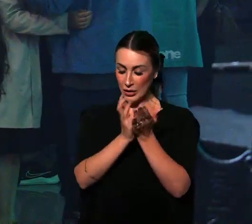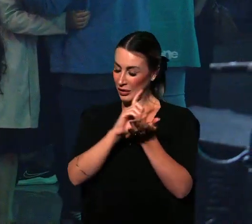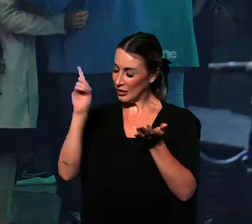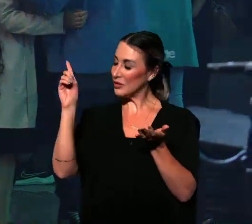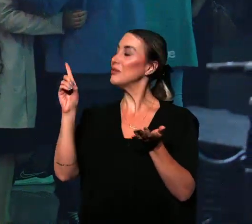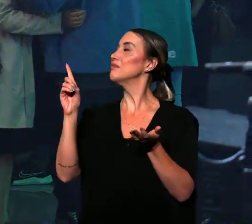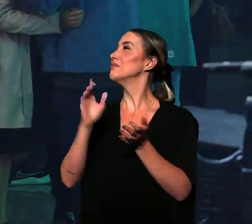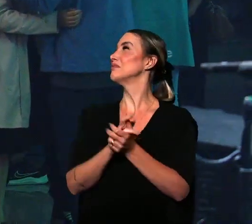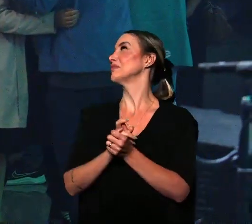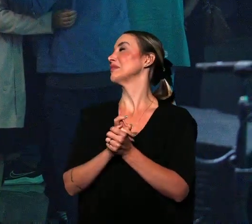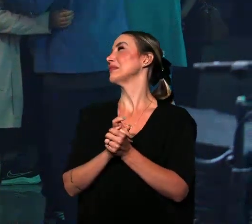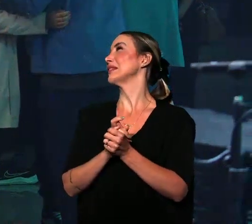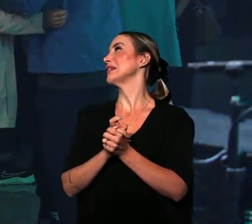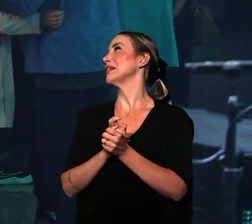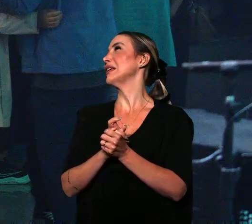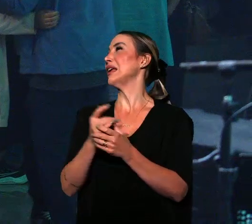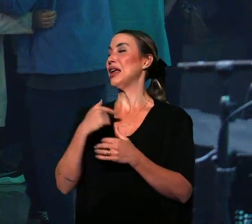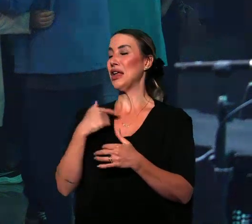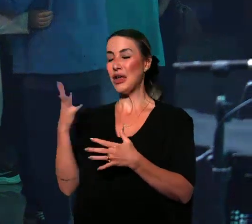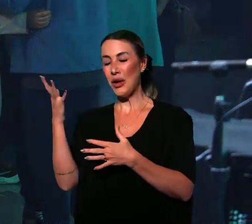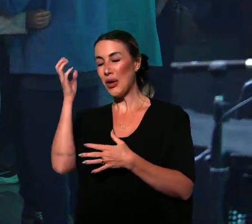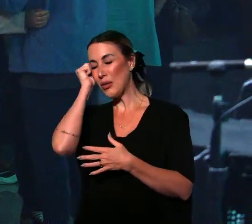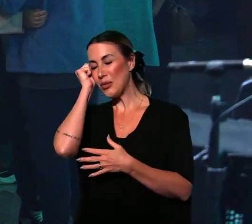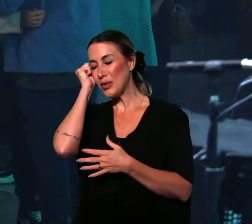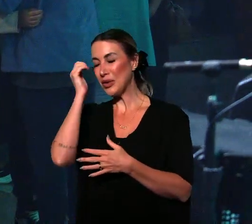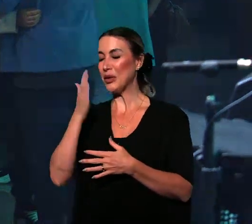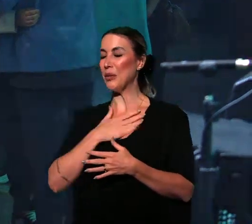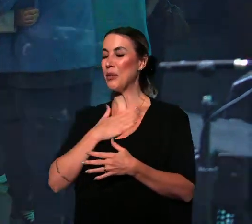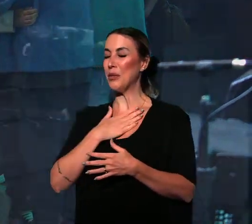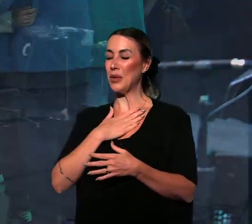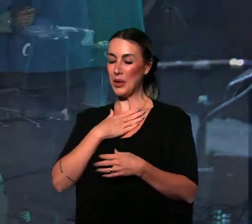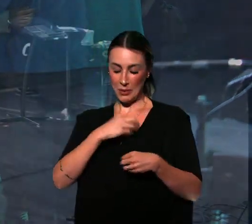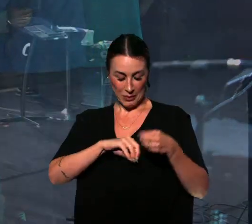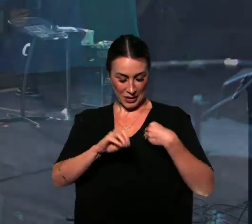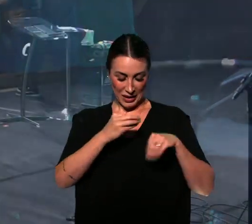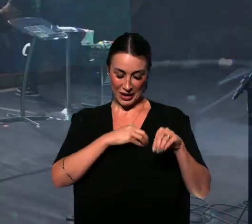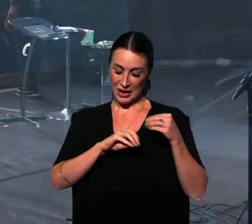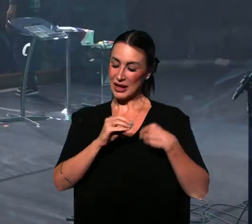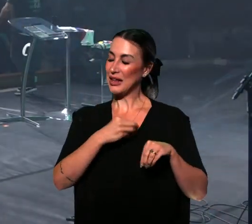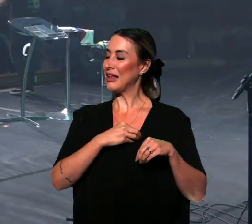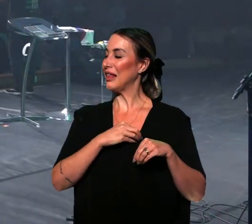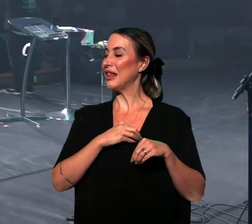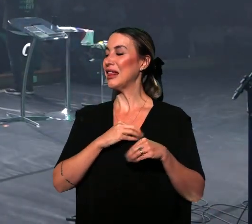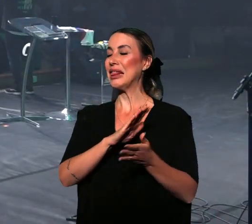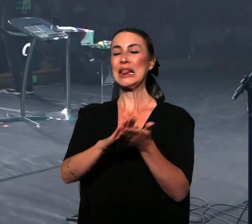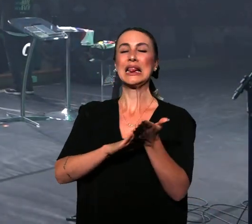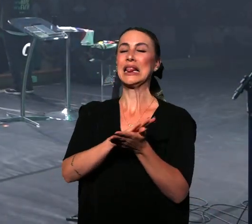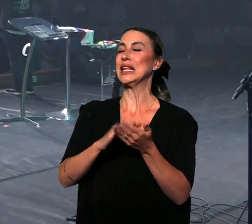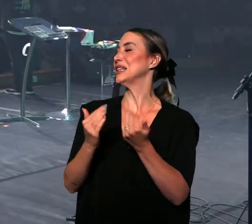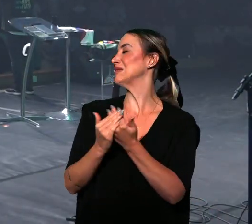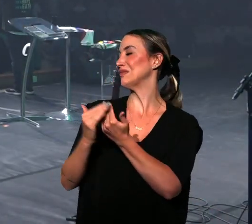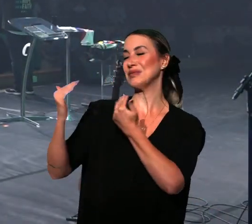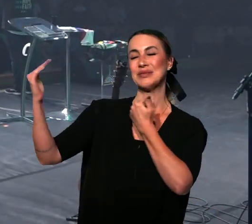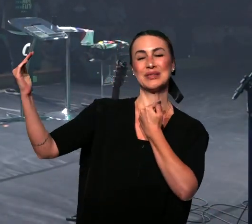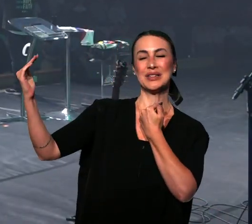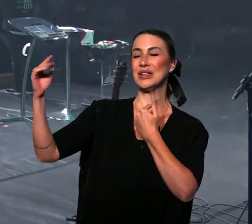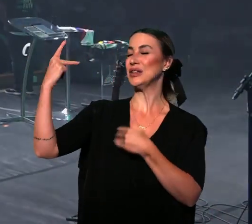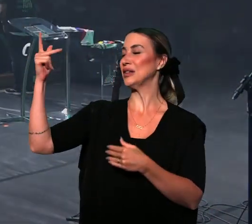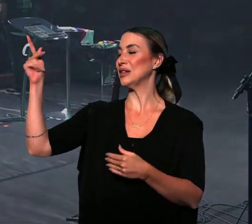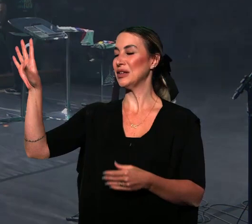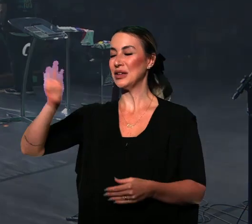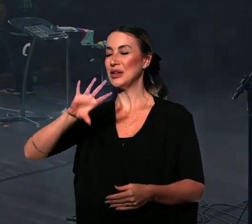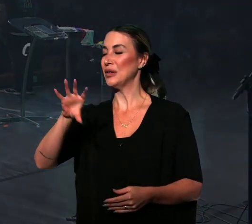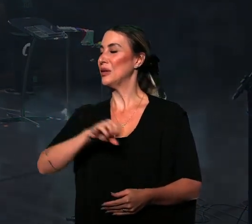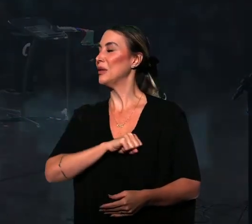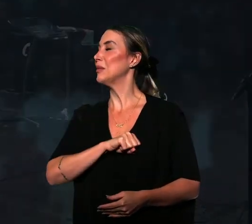entender aquilo que ela fala. Eu me arrependo pelos meus pecados, para que nada venha me separar do Teu amor, do Senhor, da minha